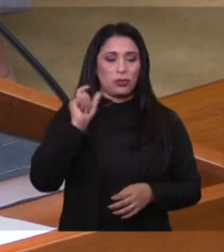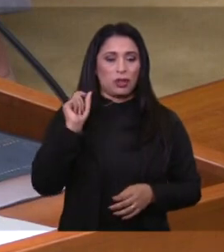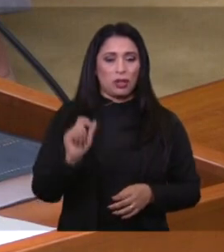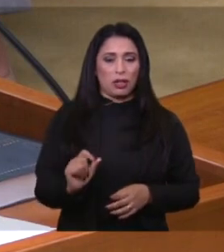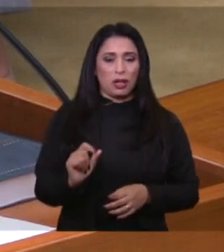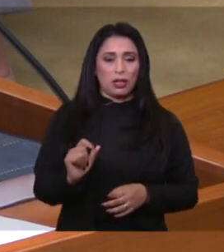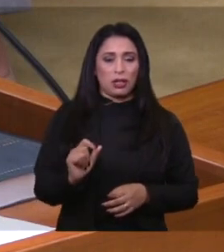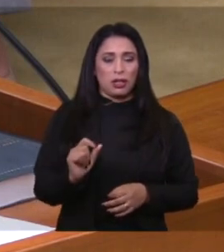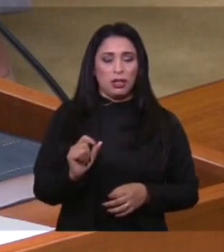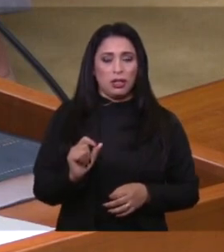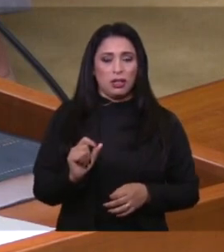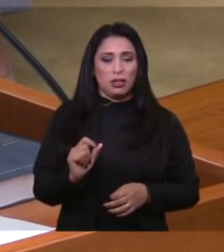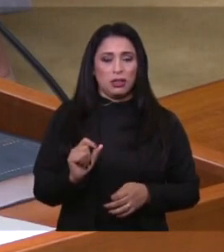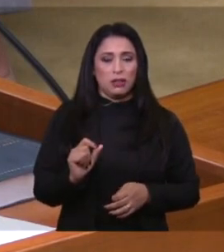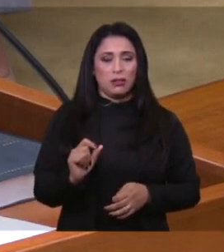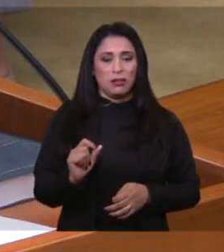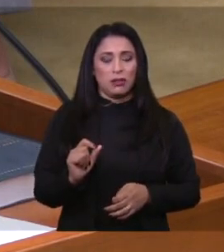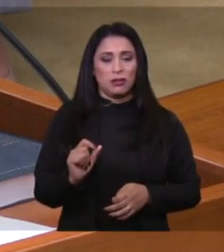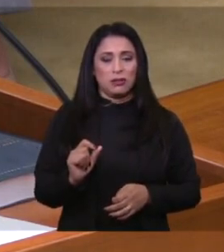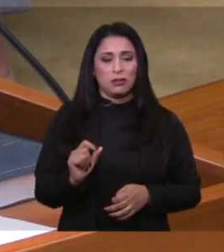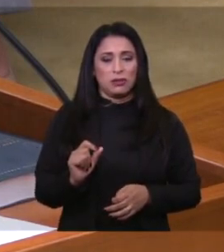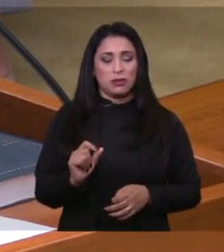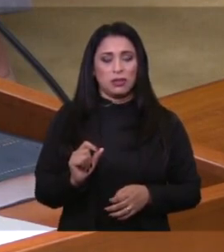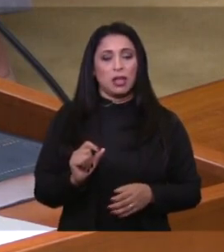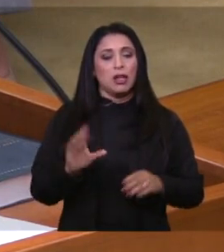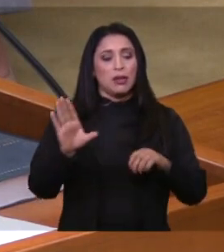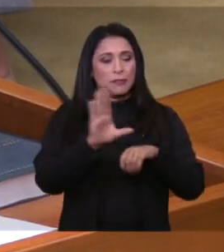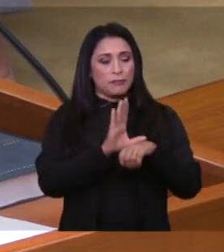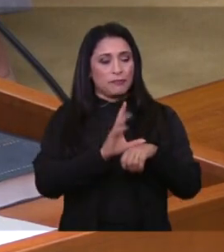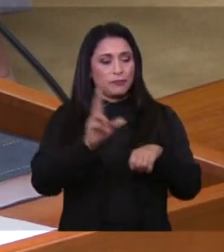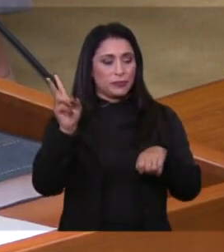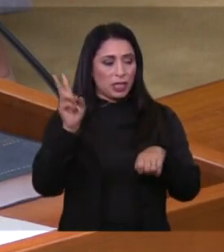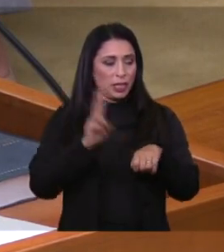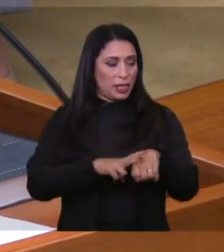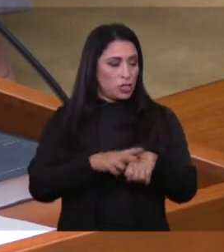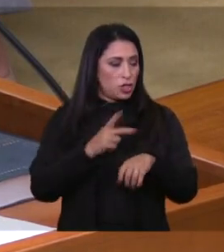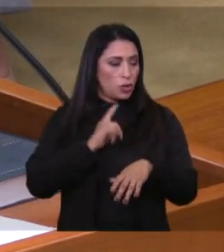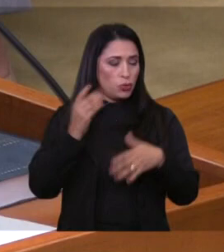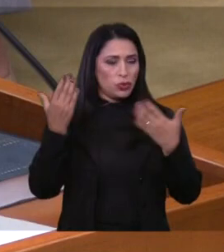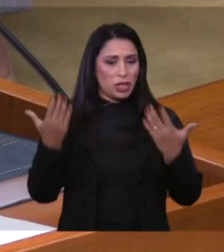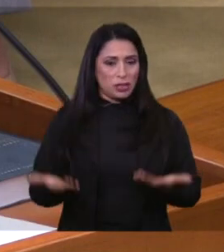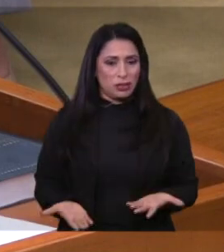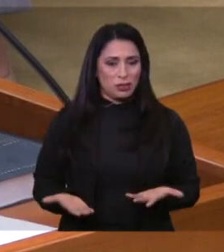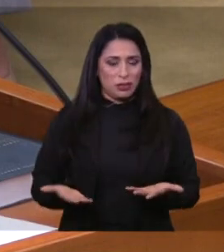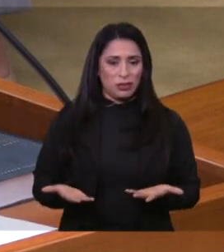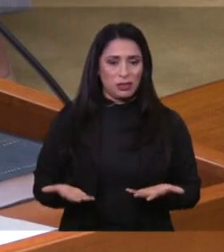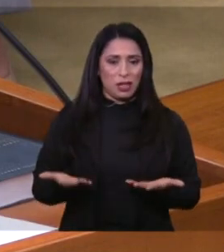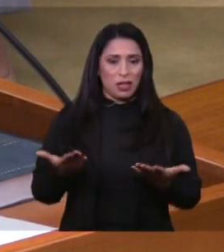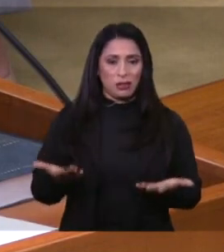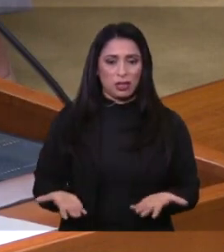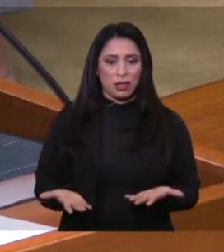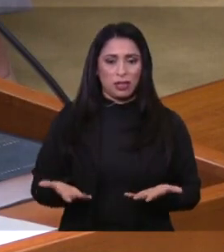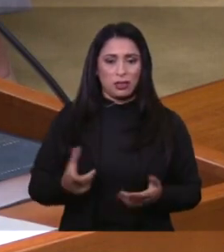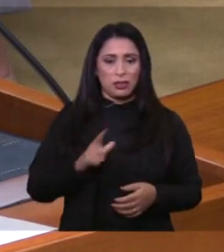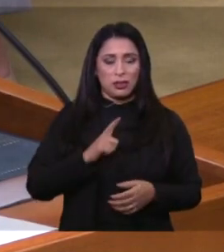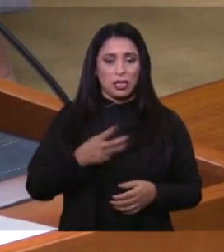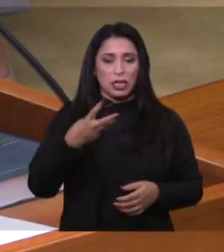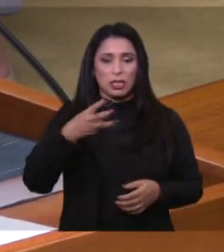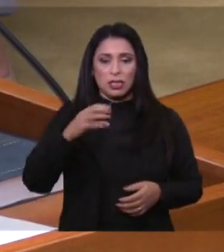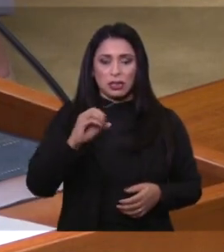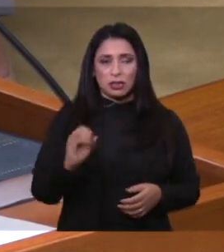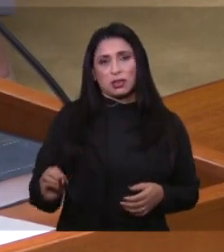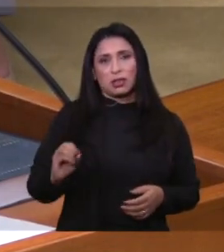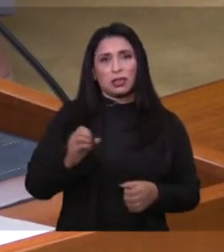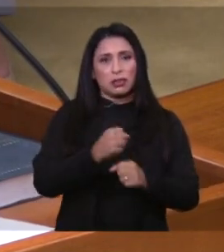nome? Cláusula pétrea. ADI 939, que há 30